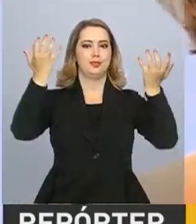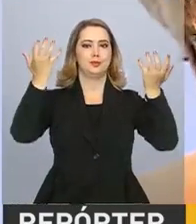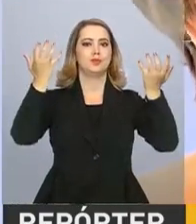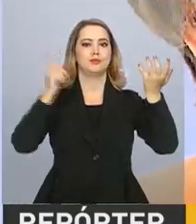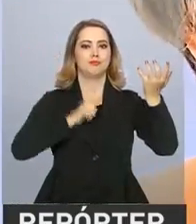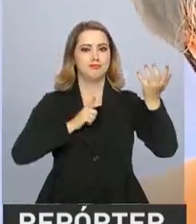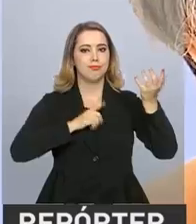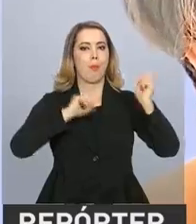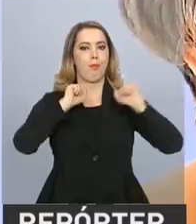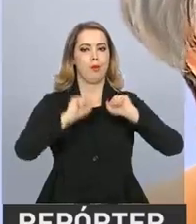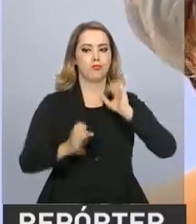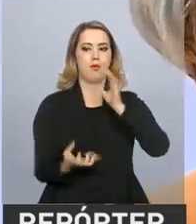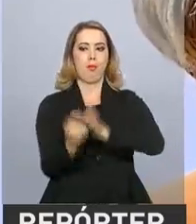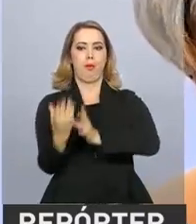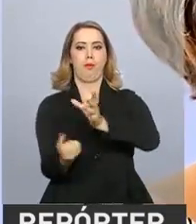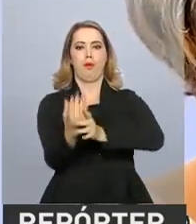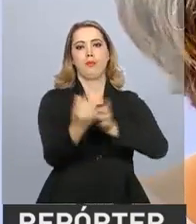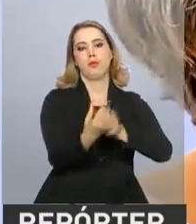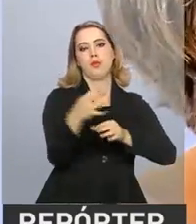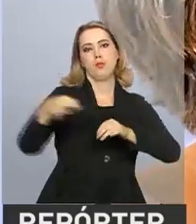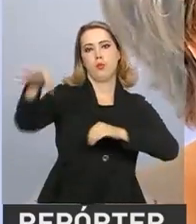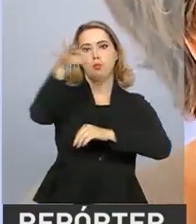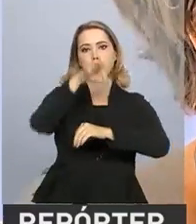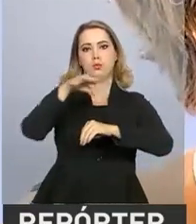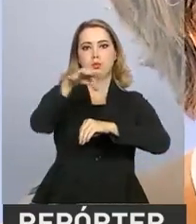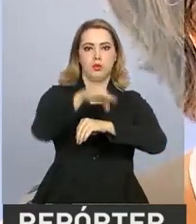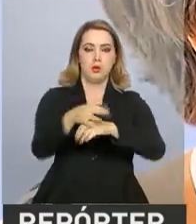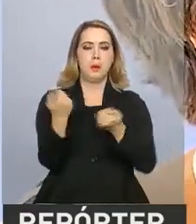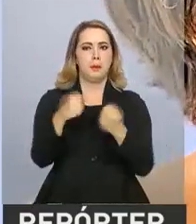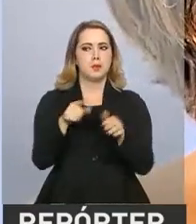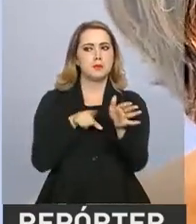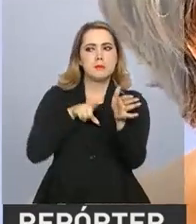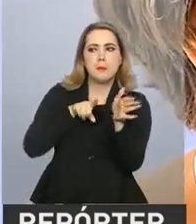mosquito, e então você tem que arranjar meios